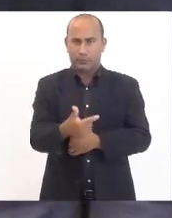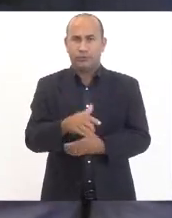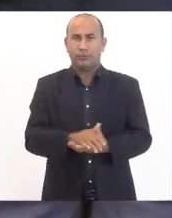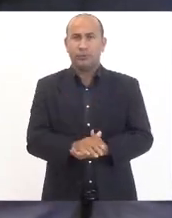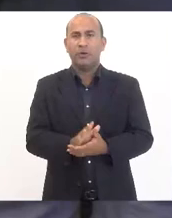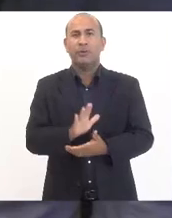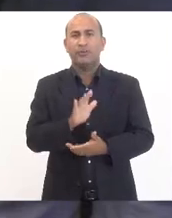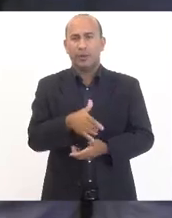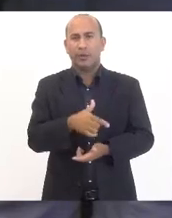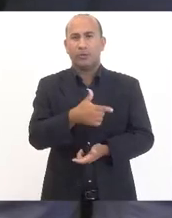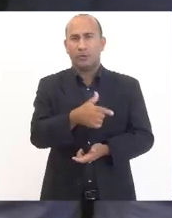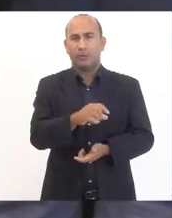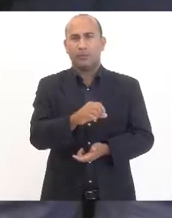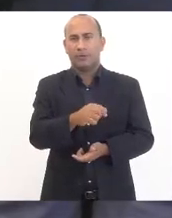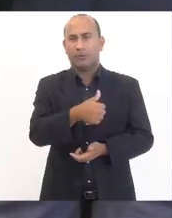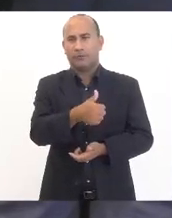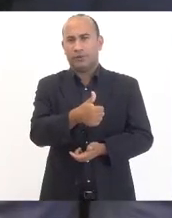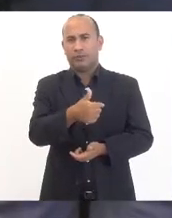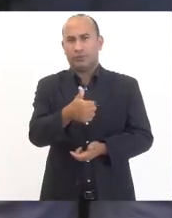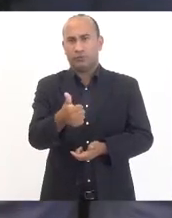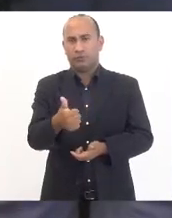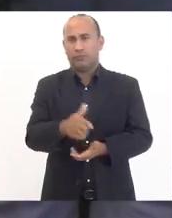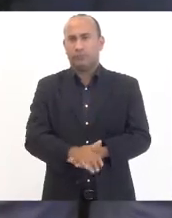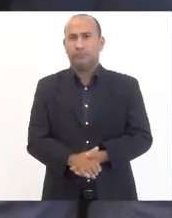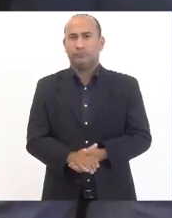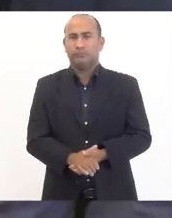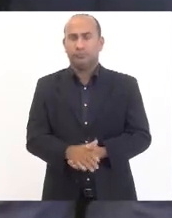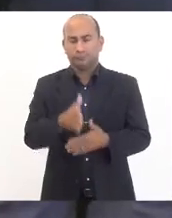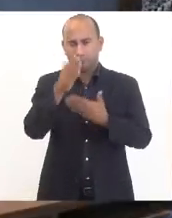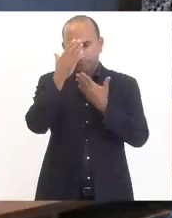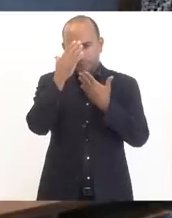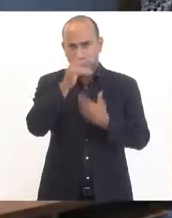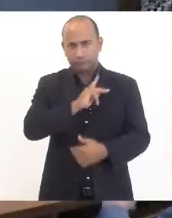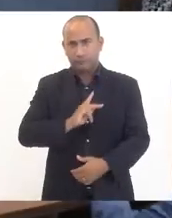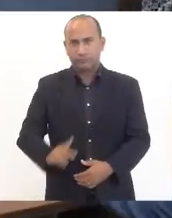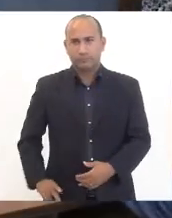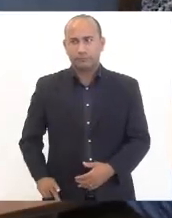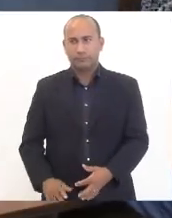de 2021. Muito obrigado, senhor presidente.